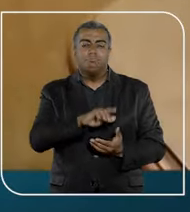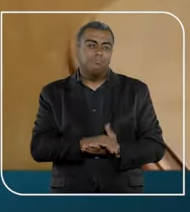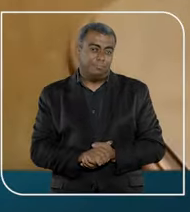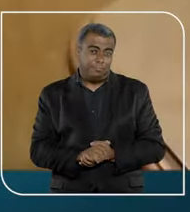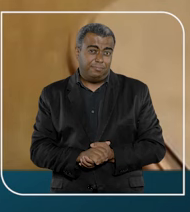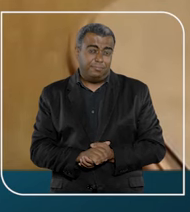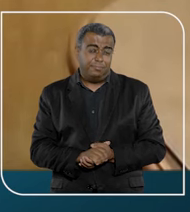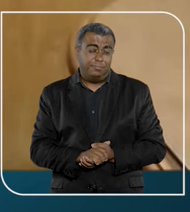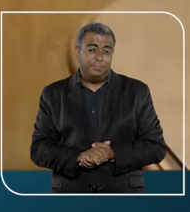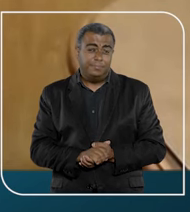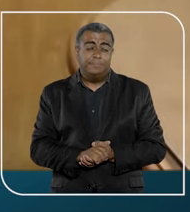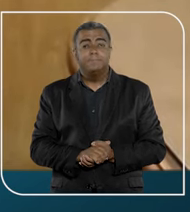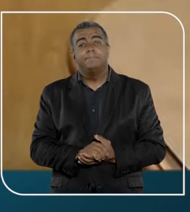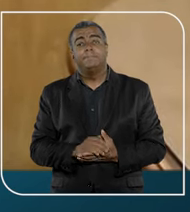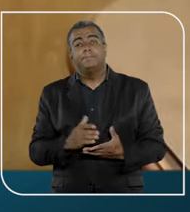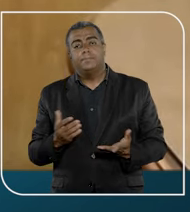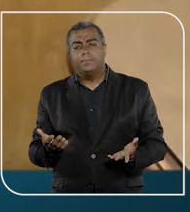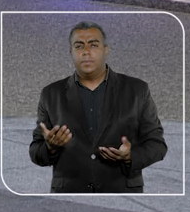facilitou a vida de todo mundo.